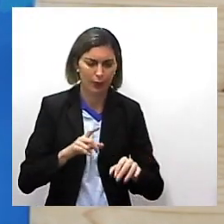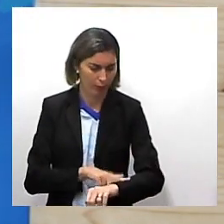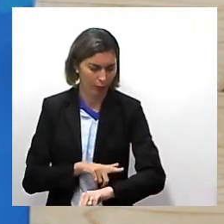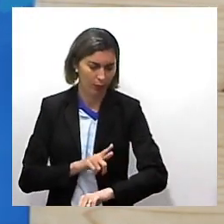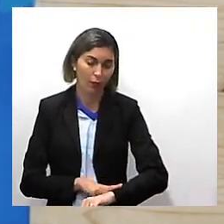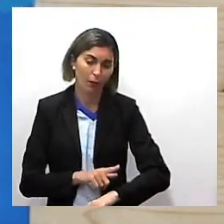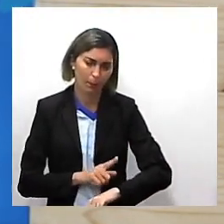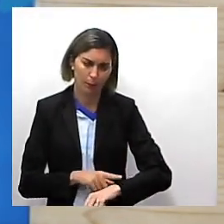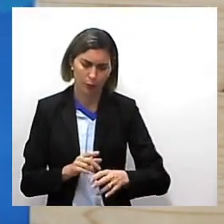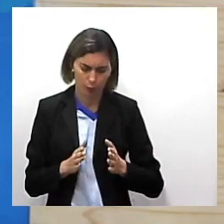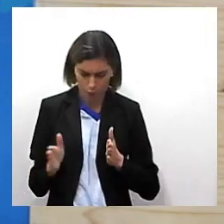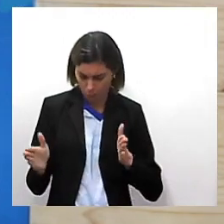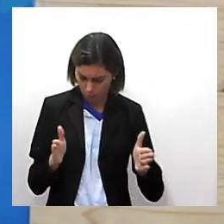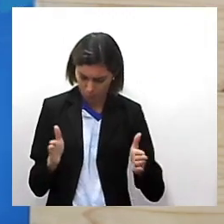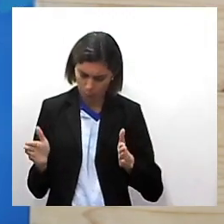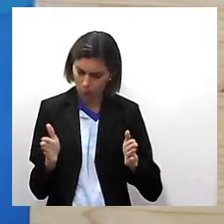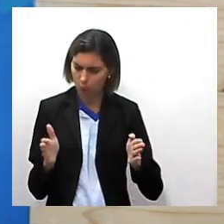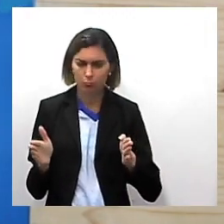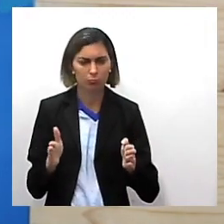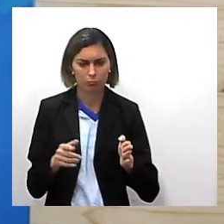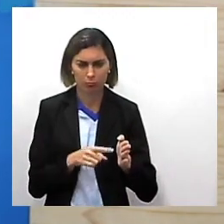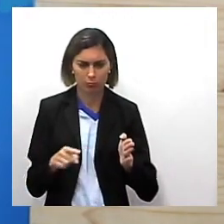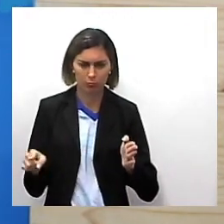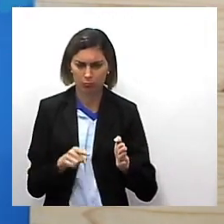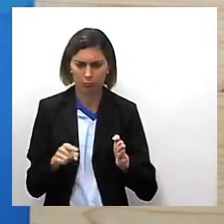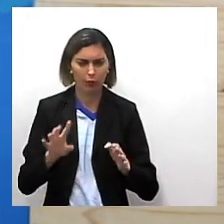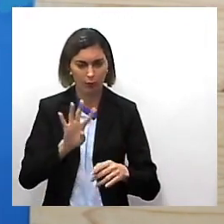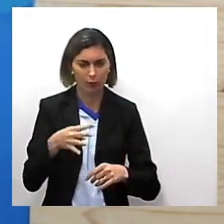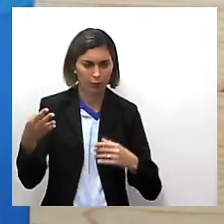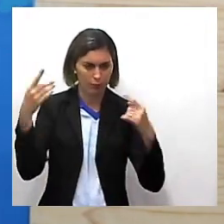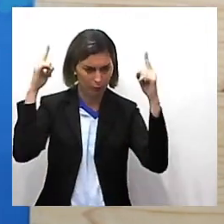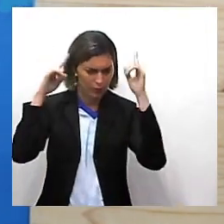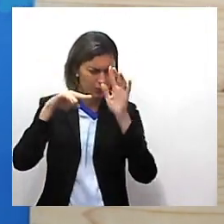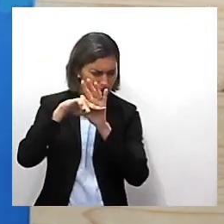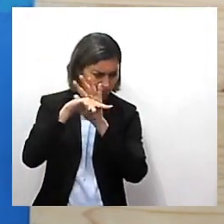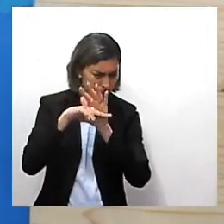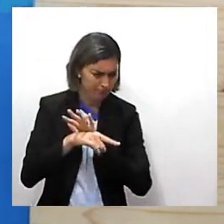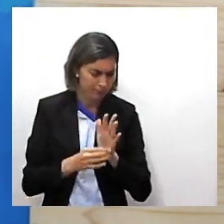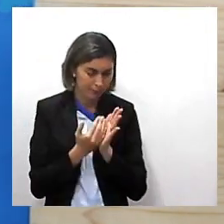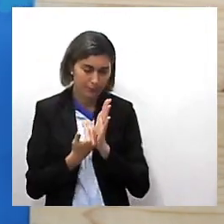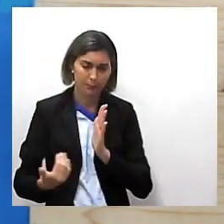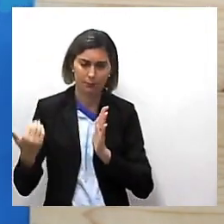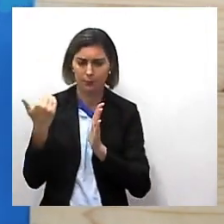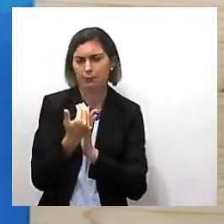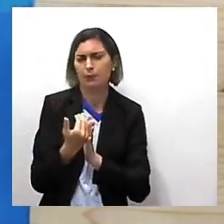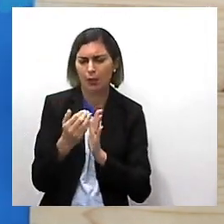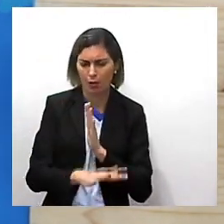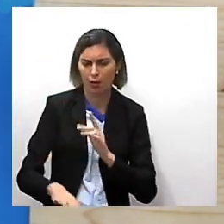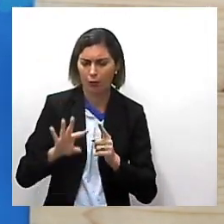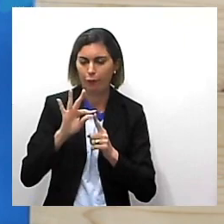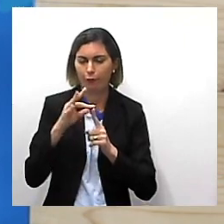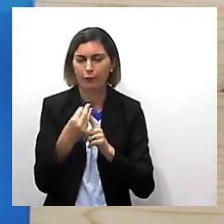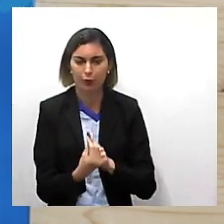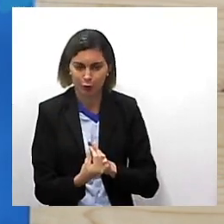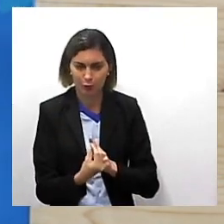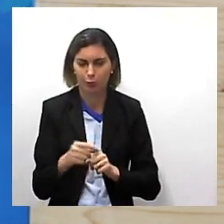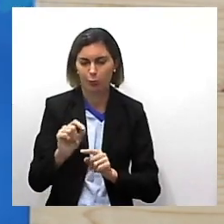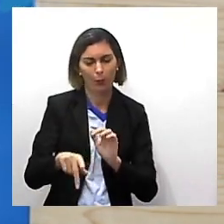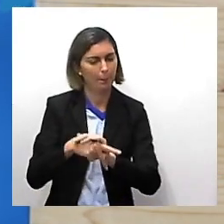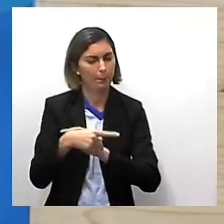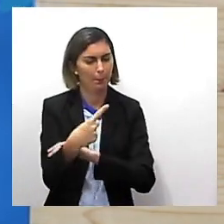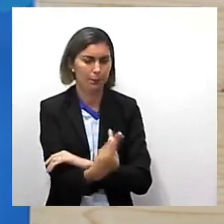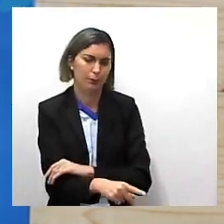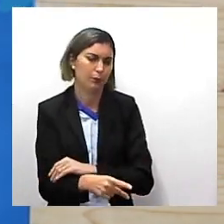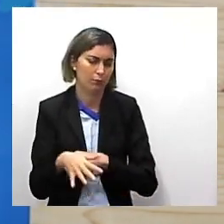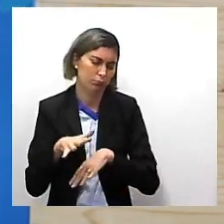tempo, espaço e tempo. Aquele gráfico que você analisa muito mais na área de física do que